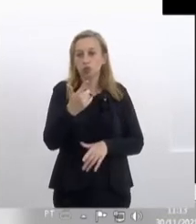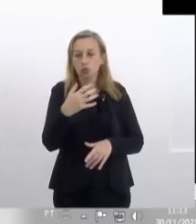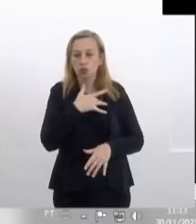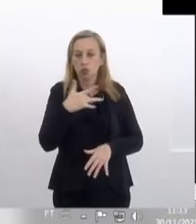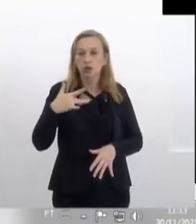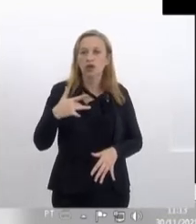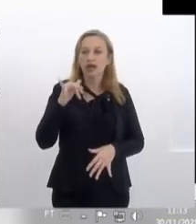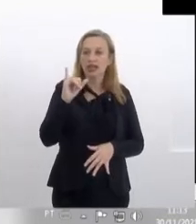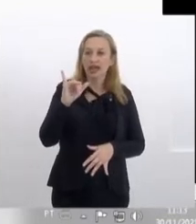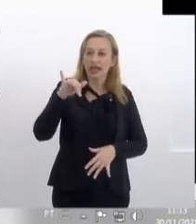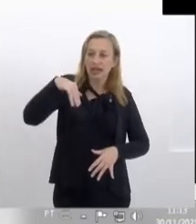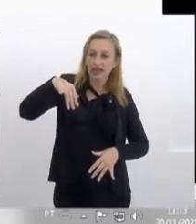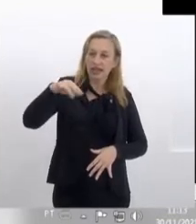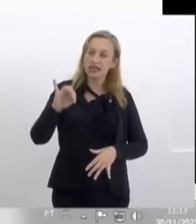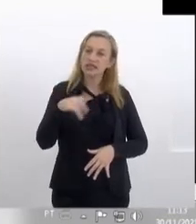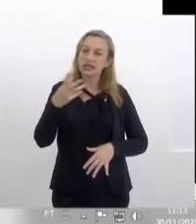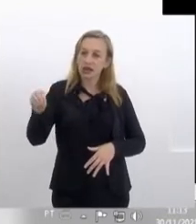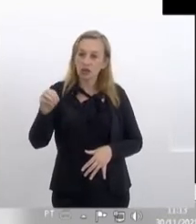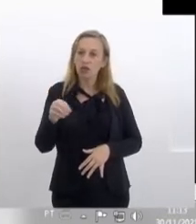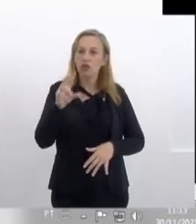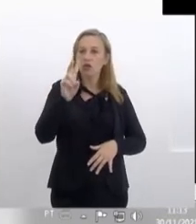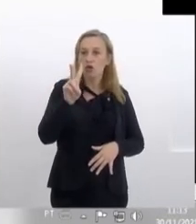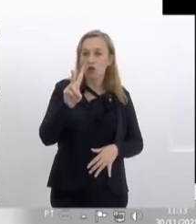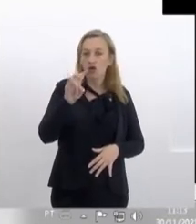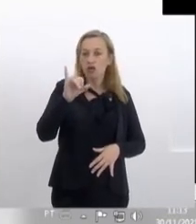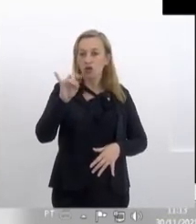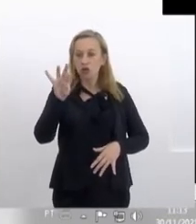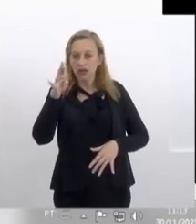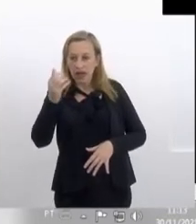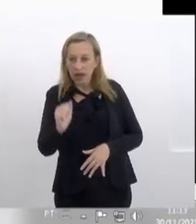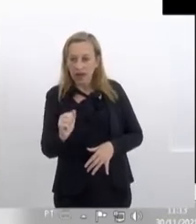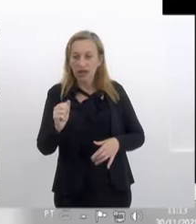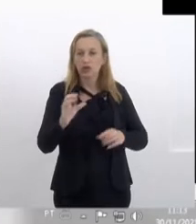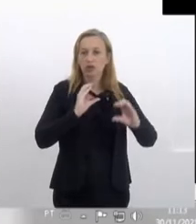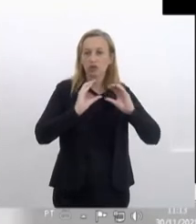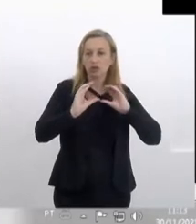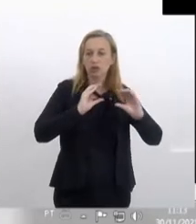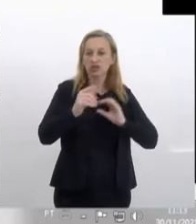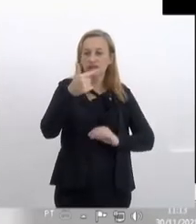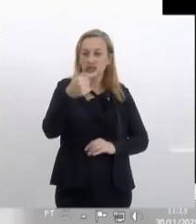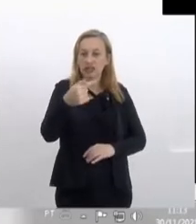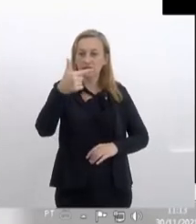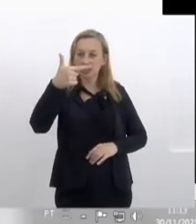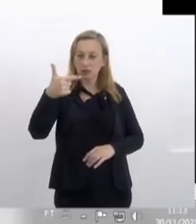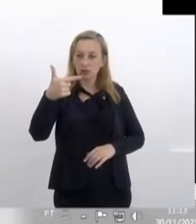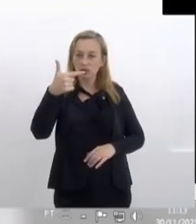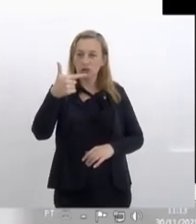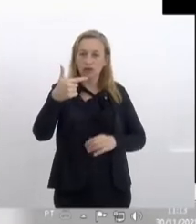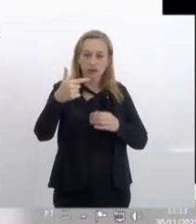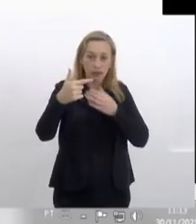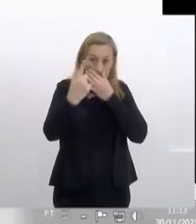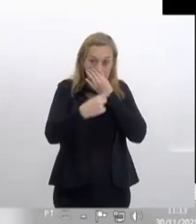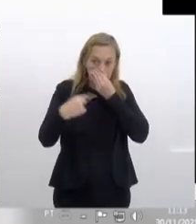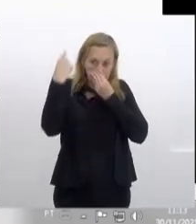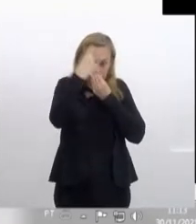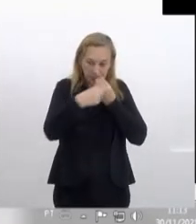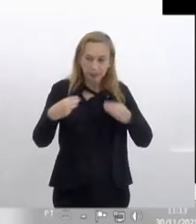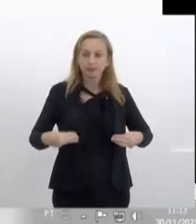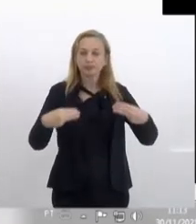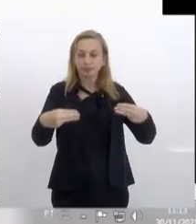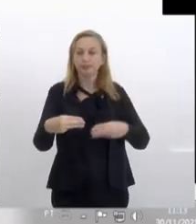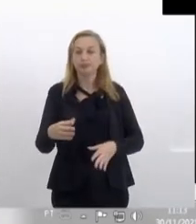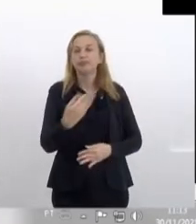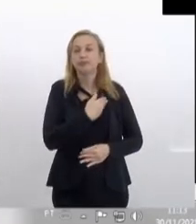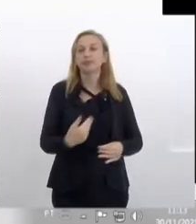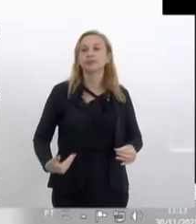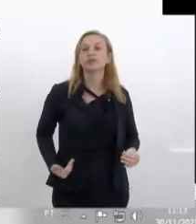internação involuntária traz alguns requisitos, como comunicação em 72 horas ao Ministério Público, né? A